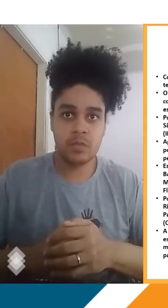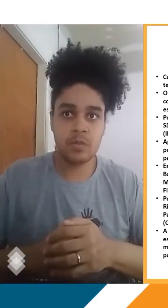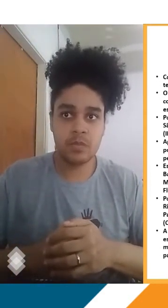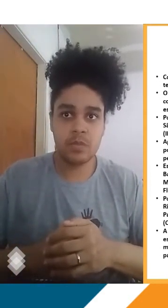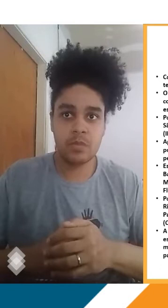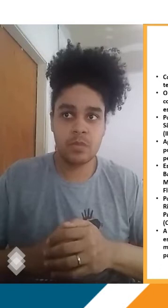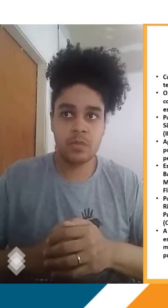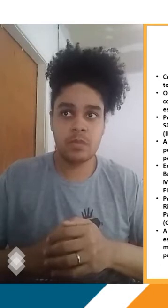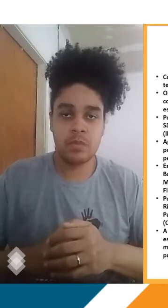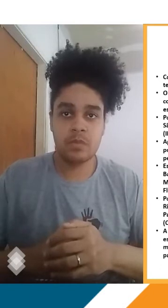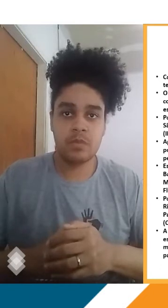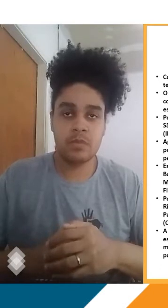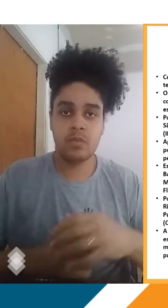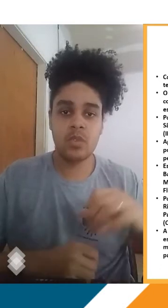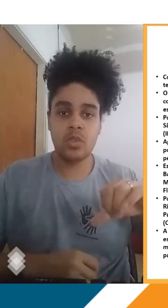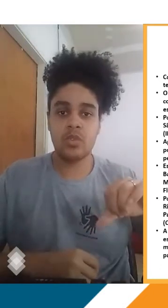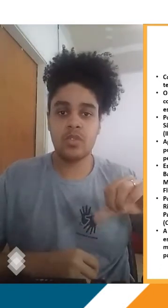para